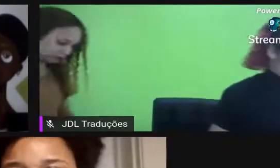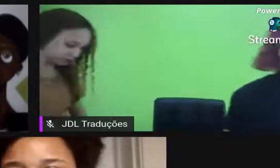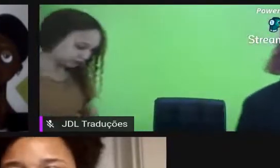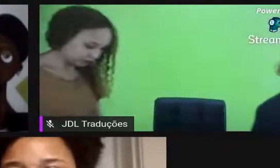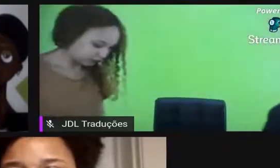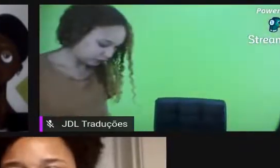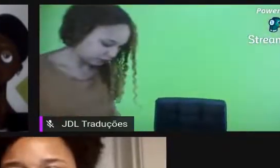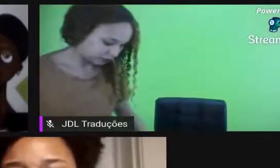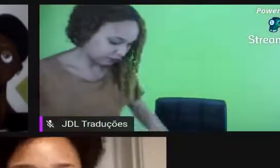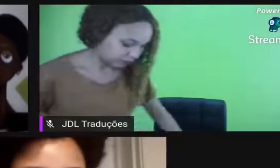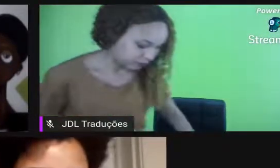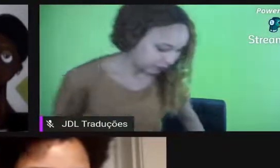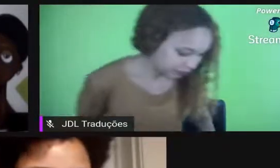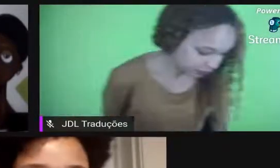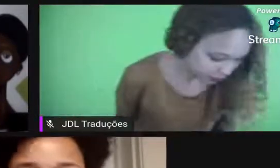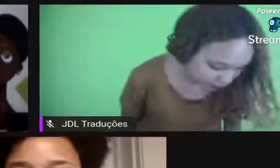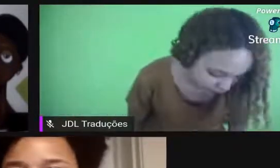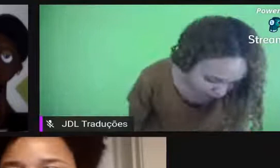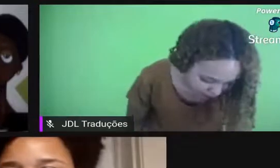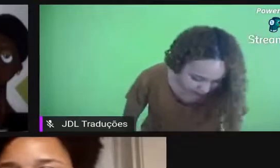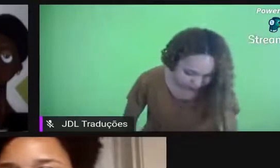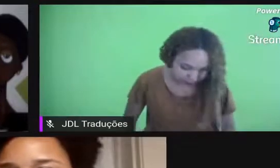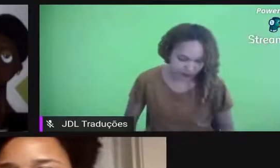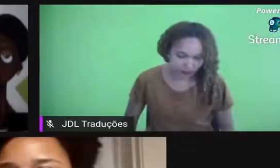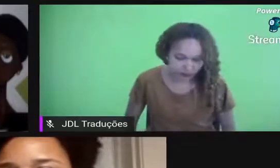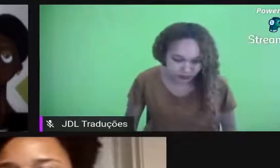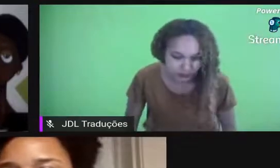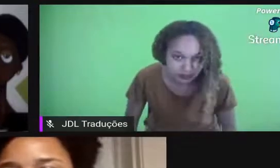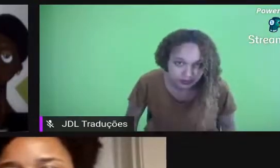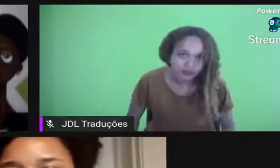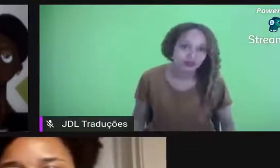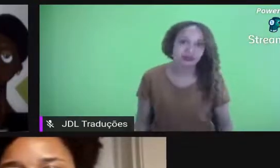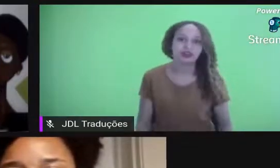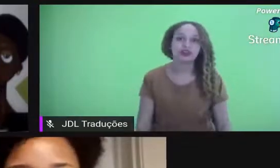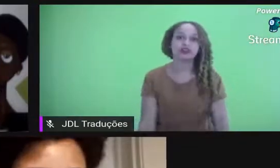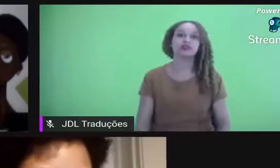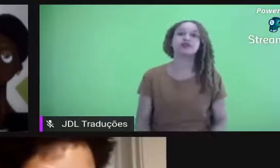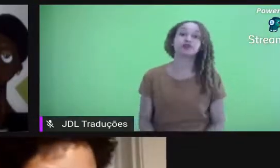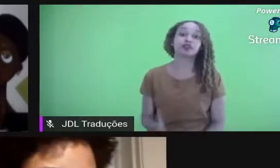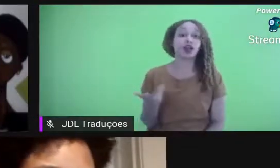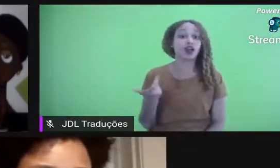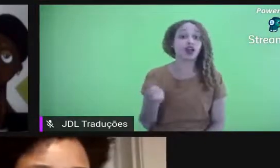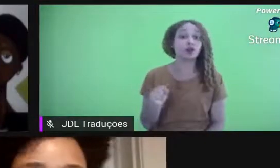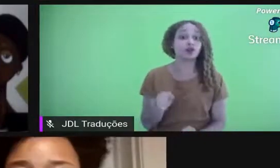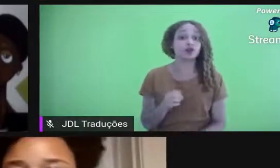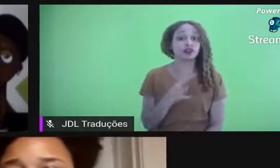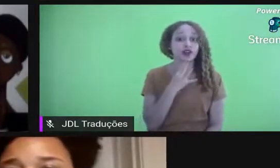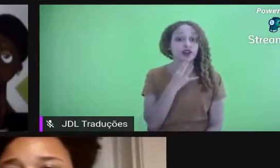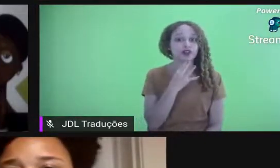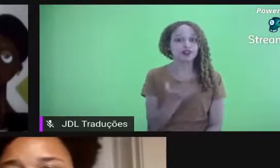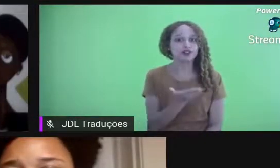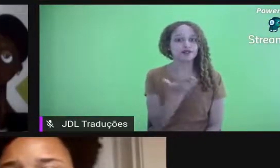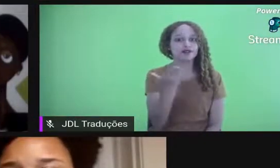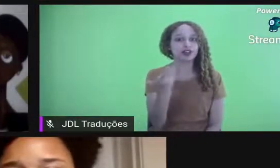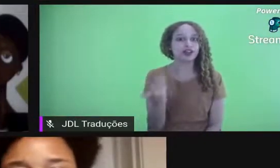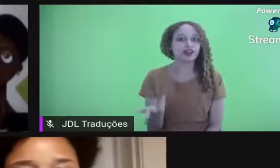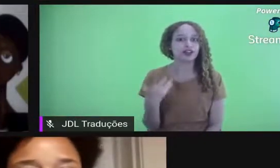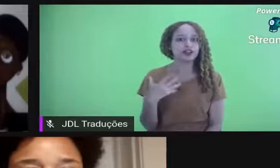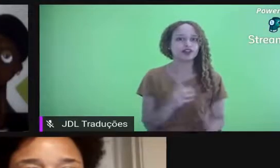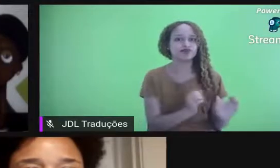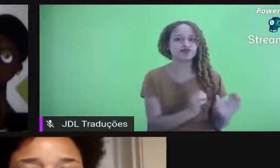Que maravilha, né? Poder ouvir um pouco mais, Emily, dessa tua